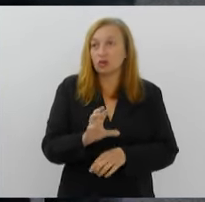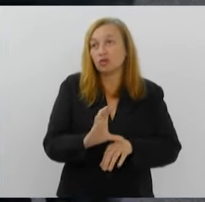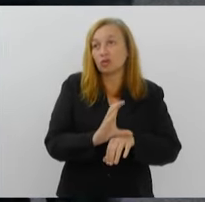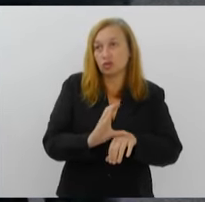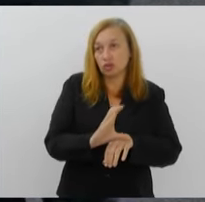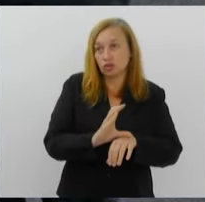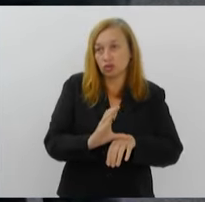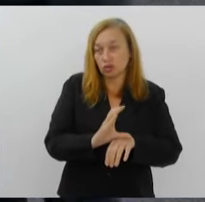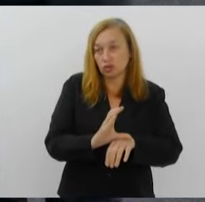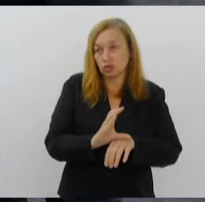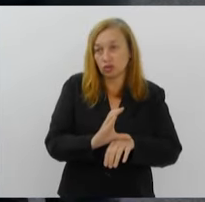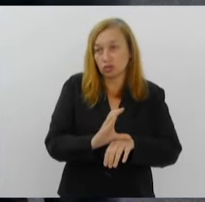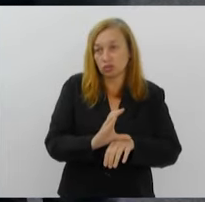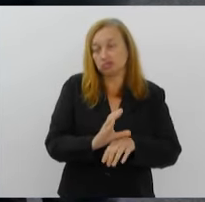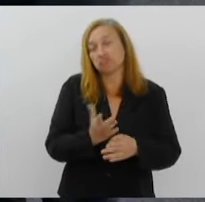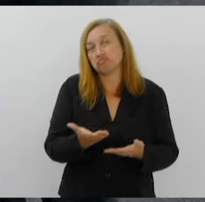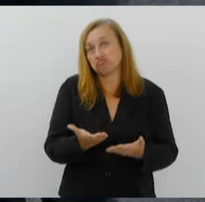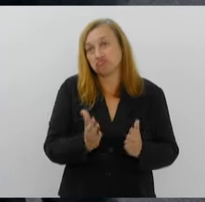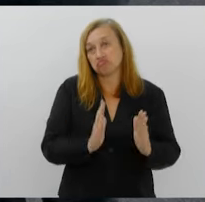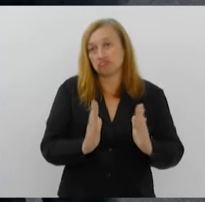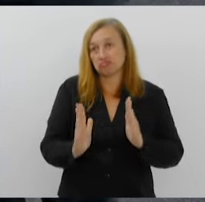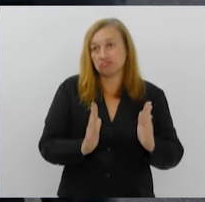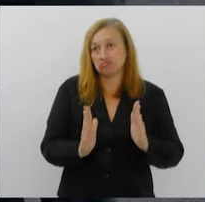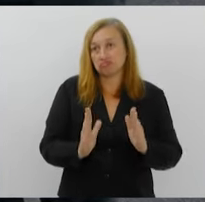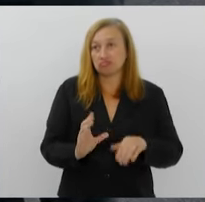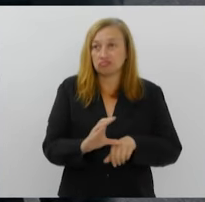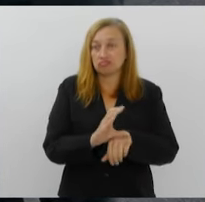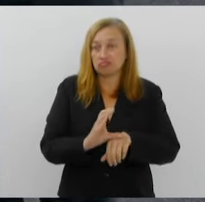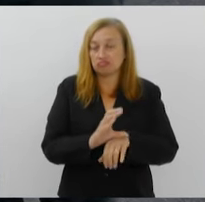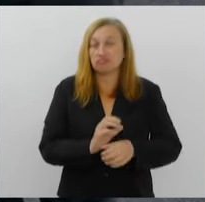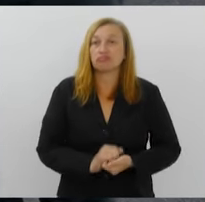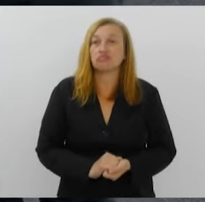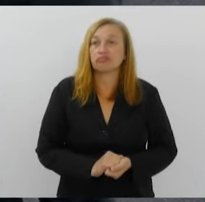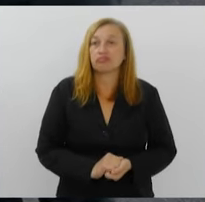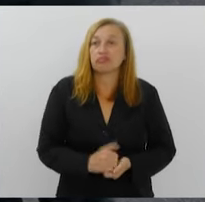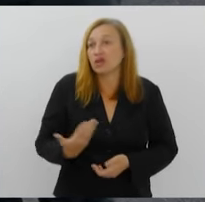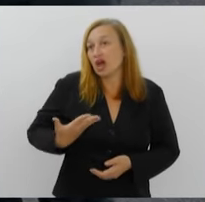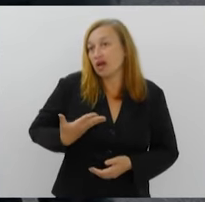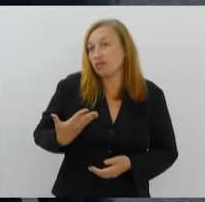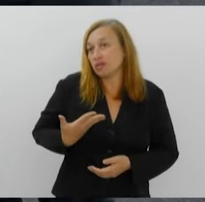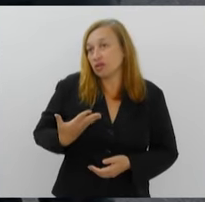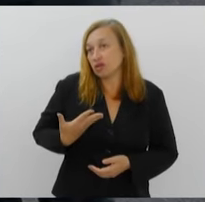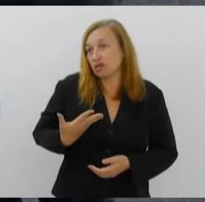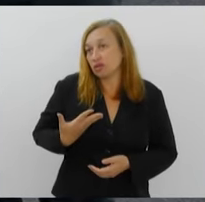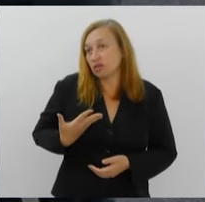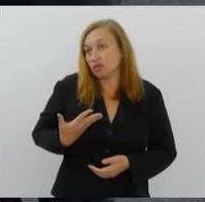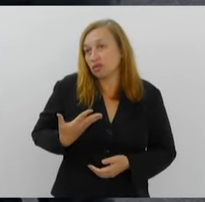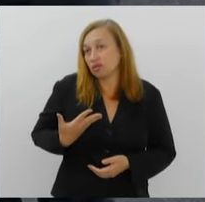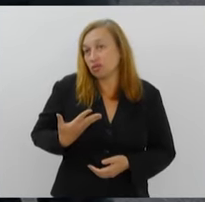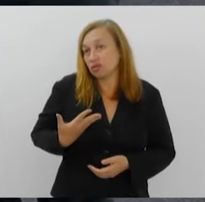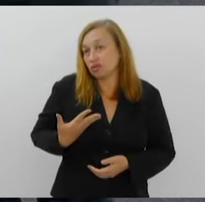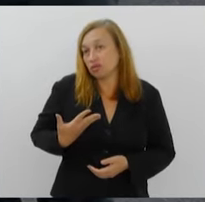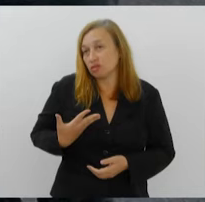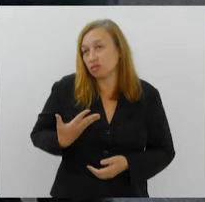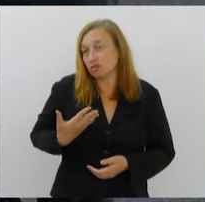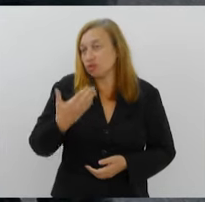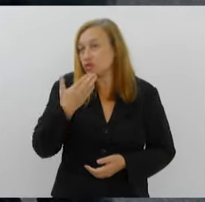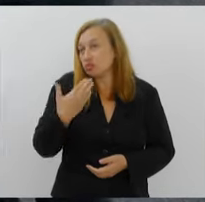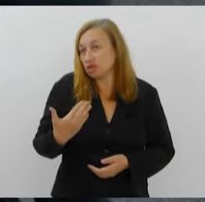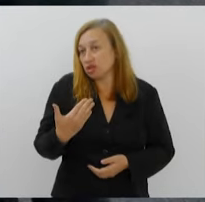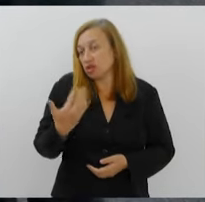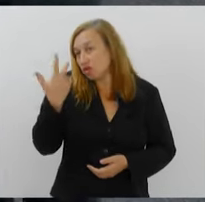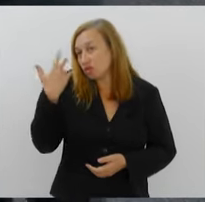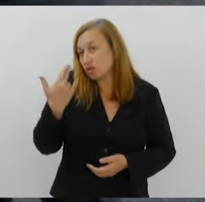constituídos e com previsão na Constituição serem amigo curi dos procedimentos. Isto é comum no